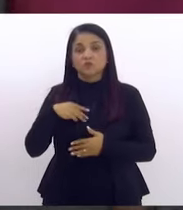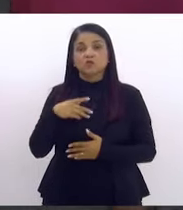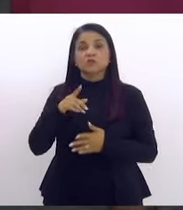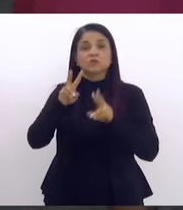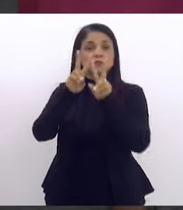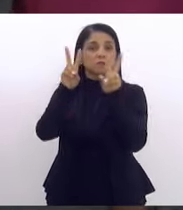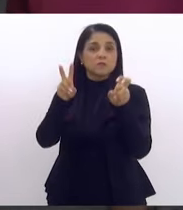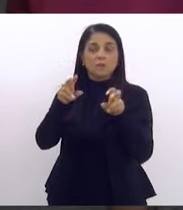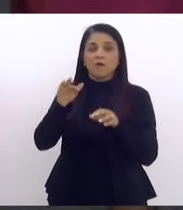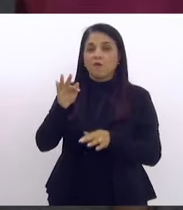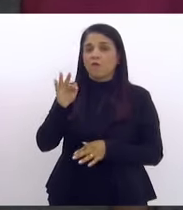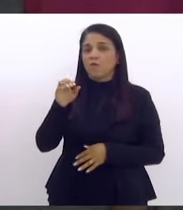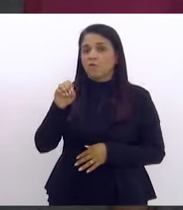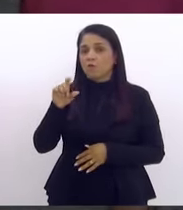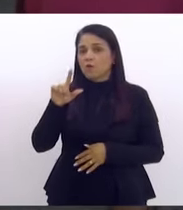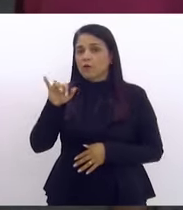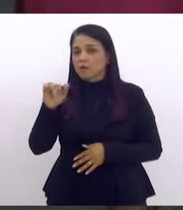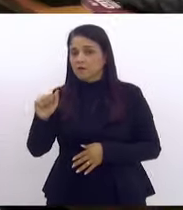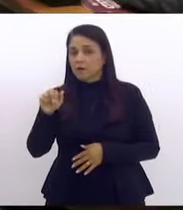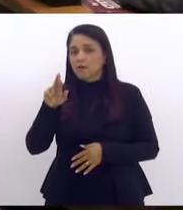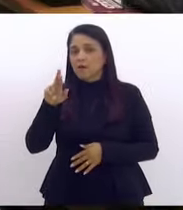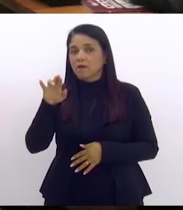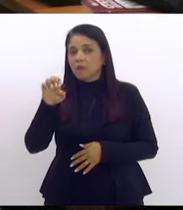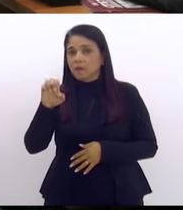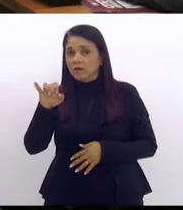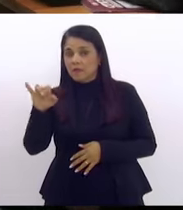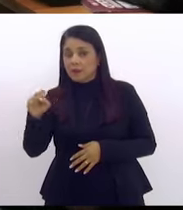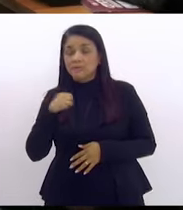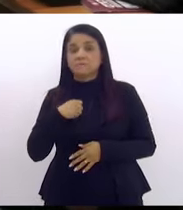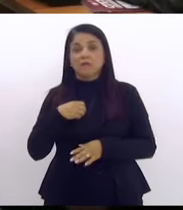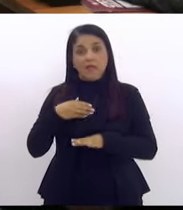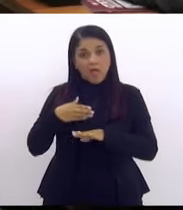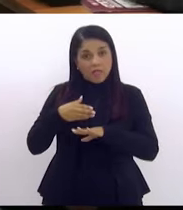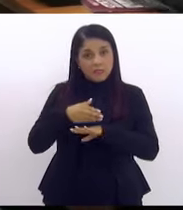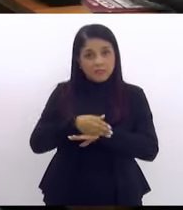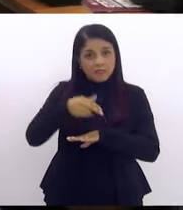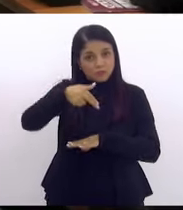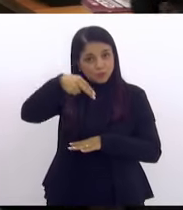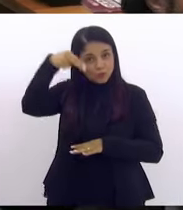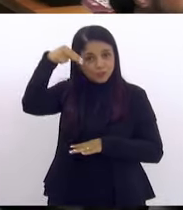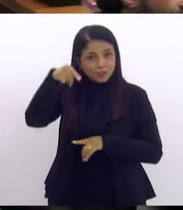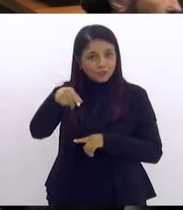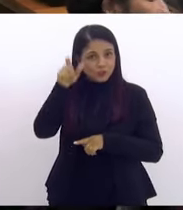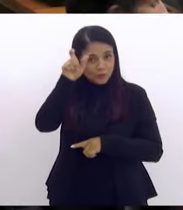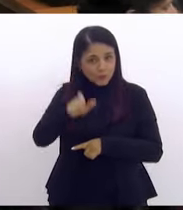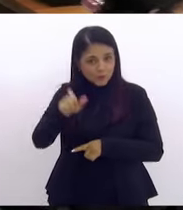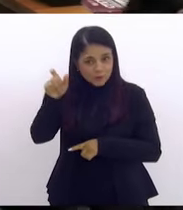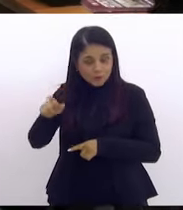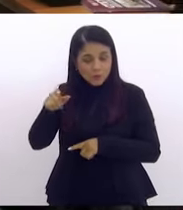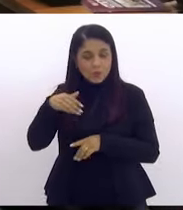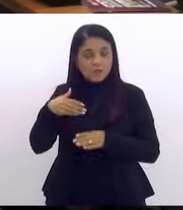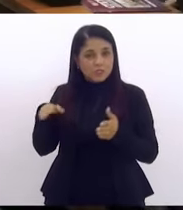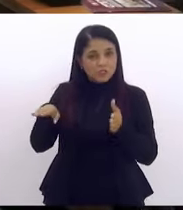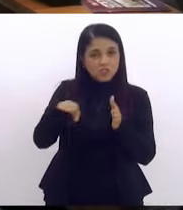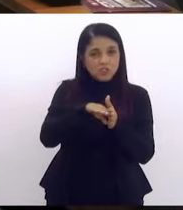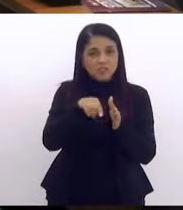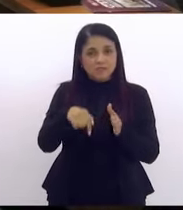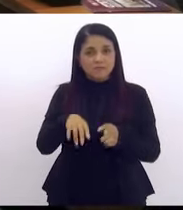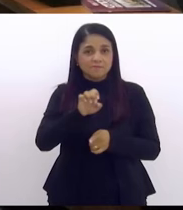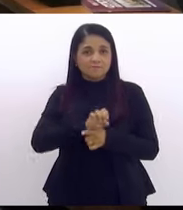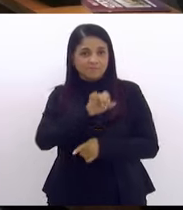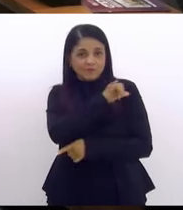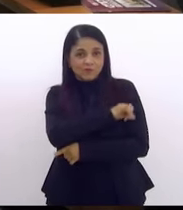interessante que é a porta de entrada de muitos nordestinos, por exemplo, que chegam ao Rio de Janeiro, eles